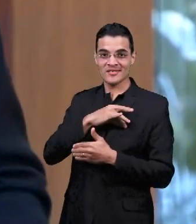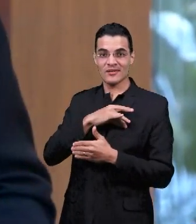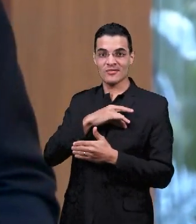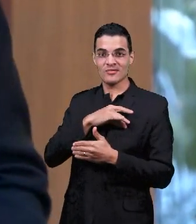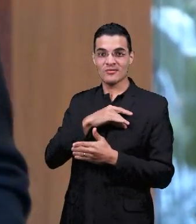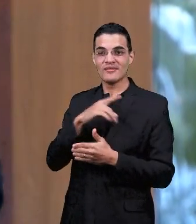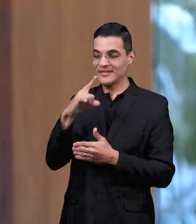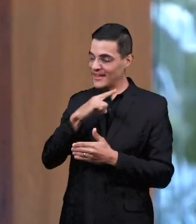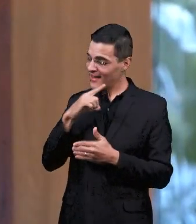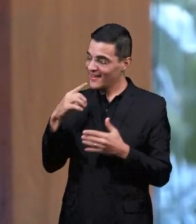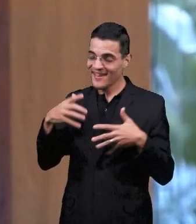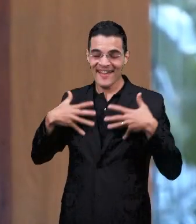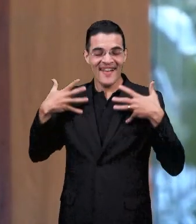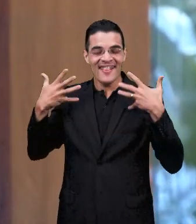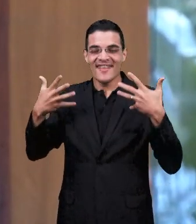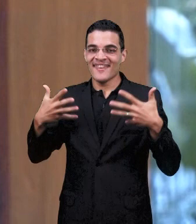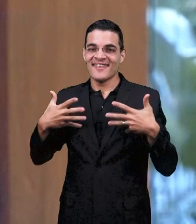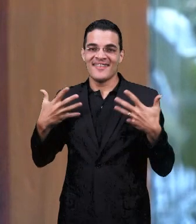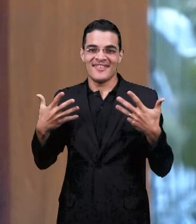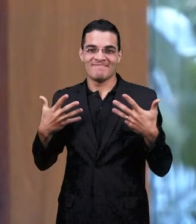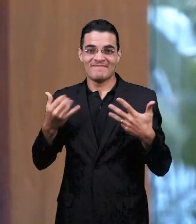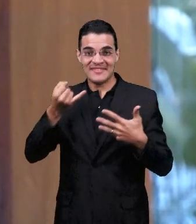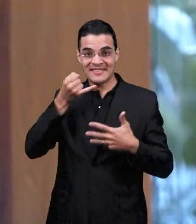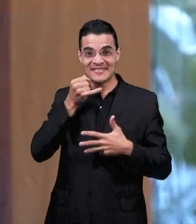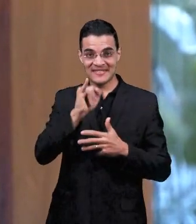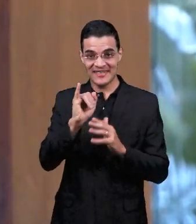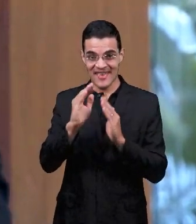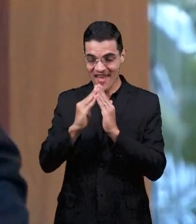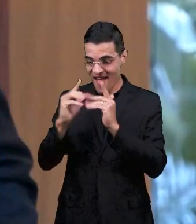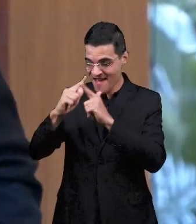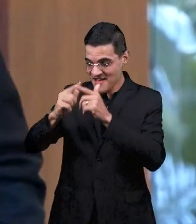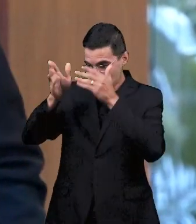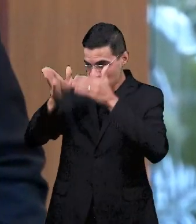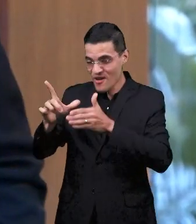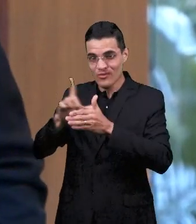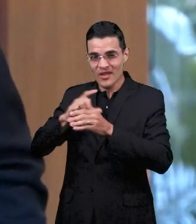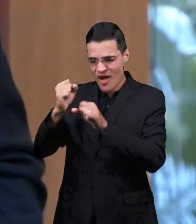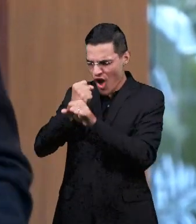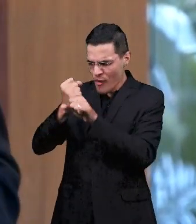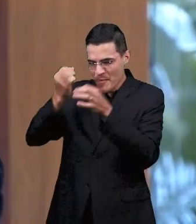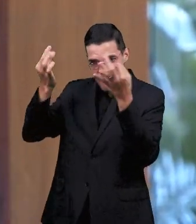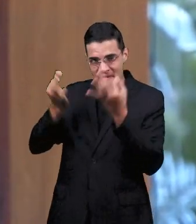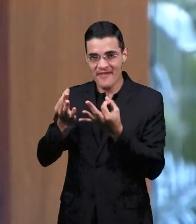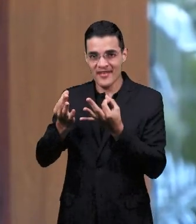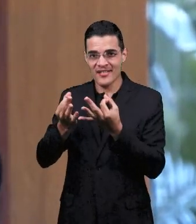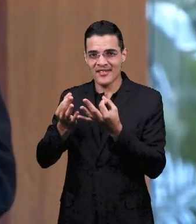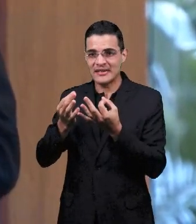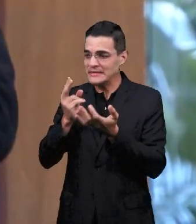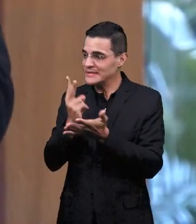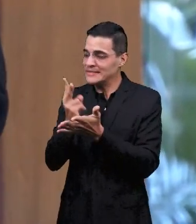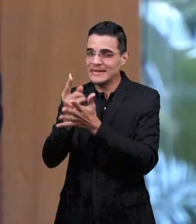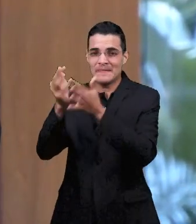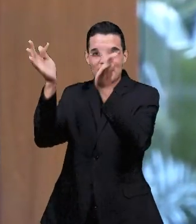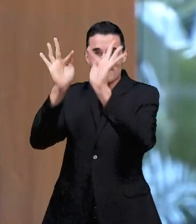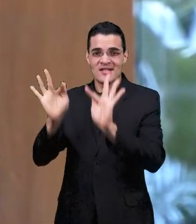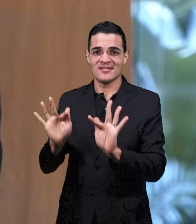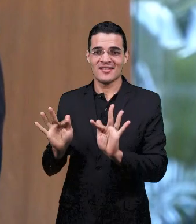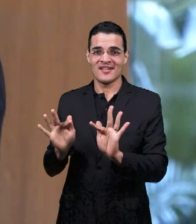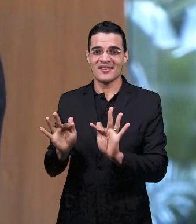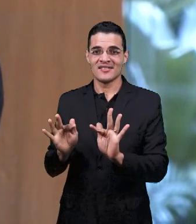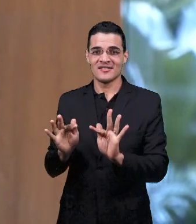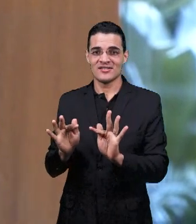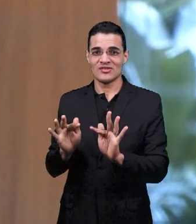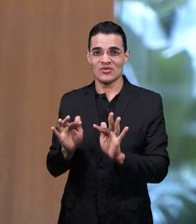tem a obra é uma casa feliz. Nós nunca mais vamos ser os mesmos, porque a obra o Senhor usou e mudou nossa